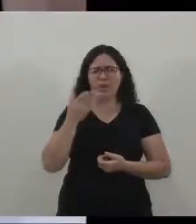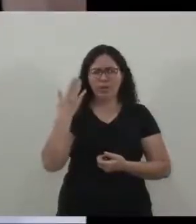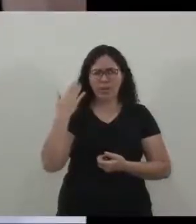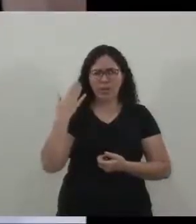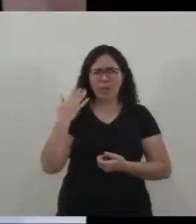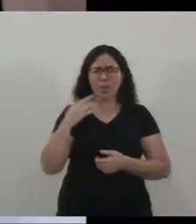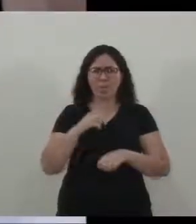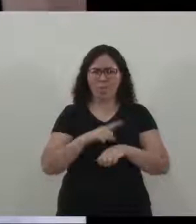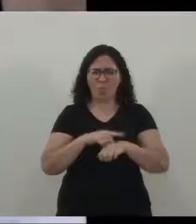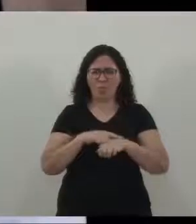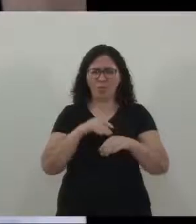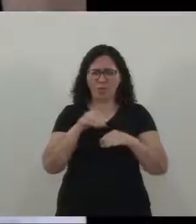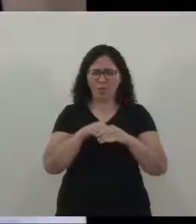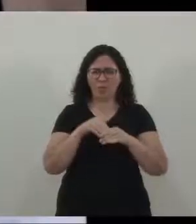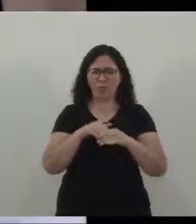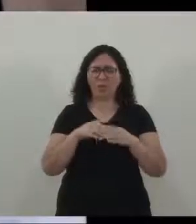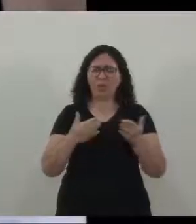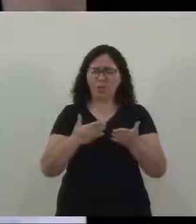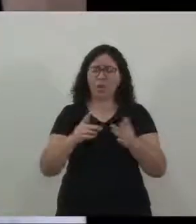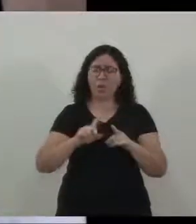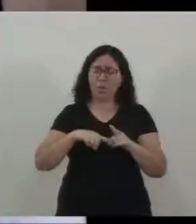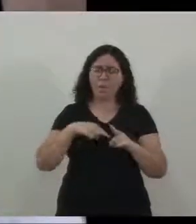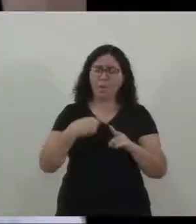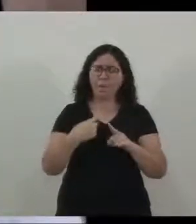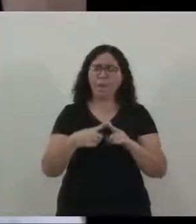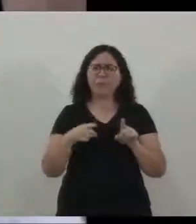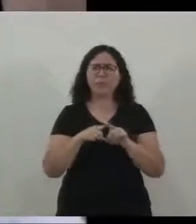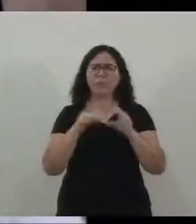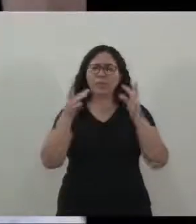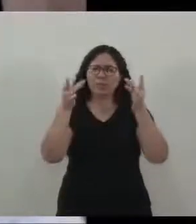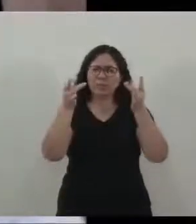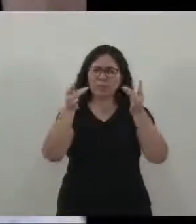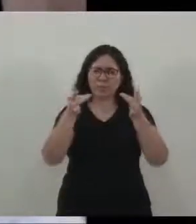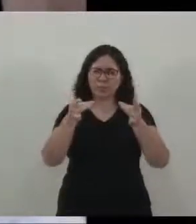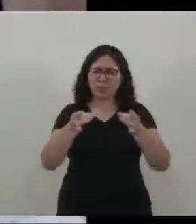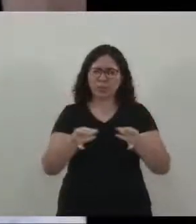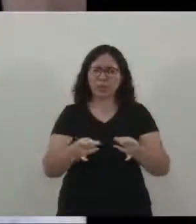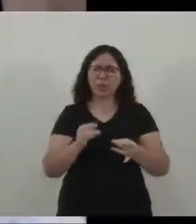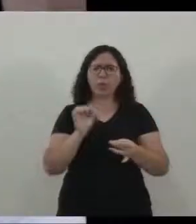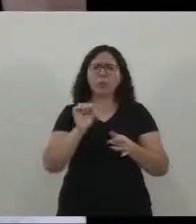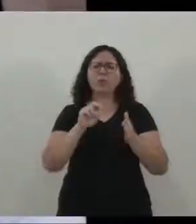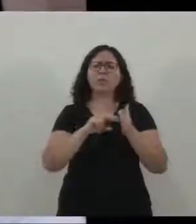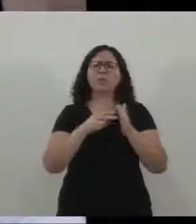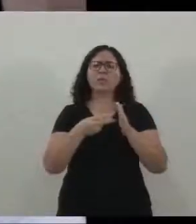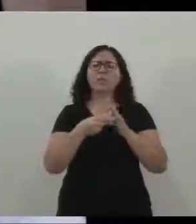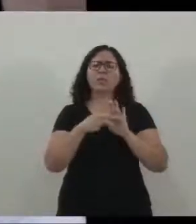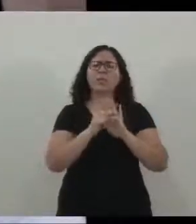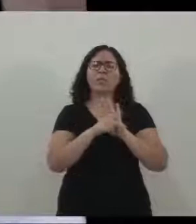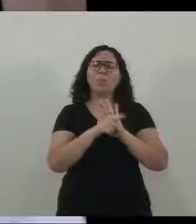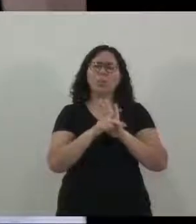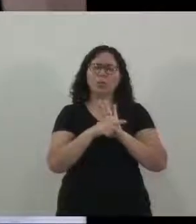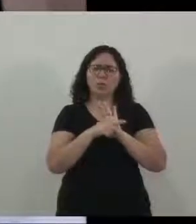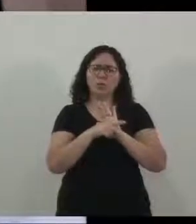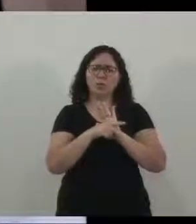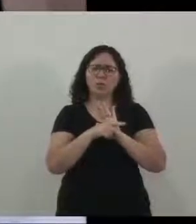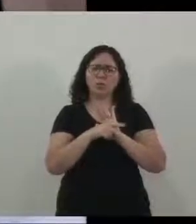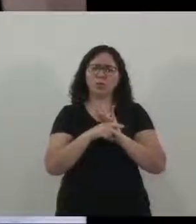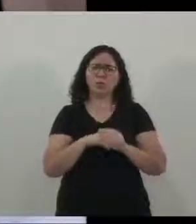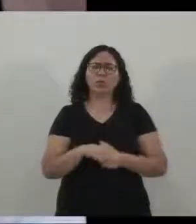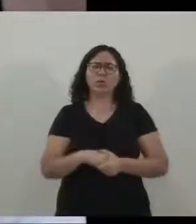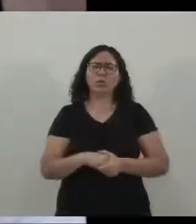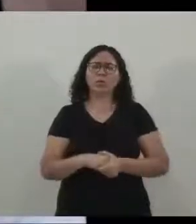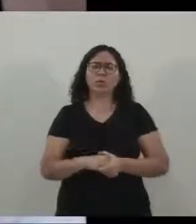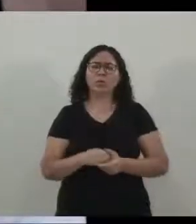no momento da ordem do dia, eu quero detalhar um pouco mais o significado desse projeto, até